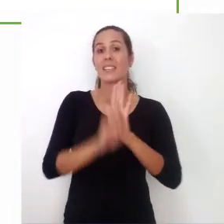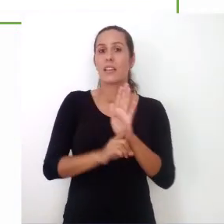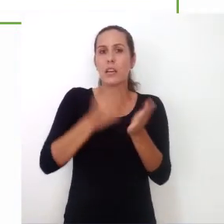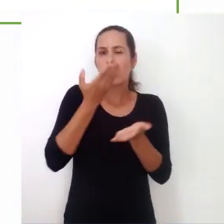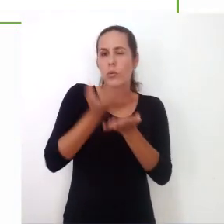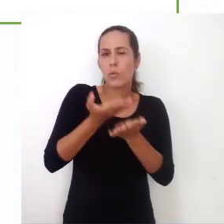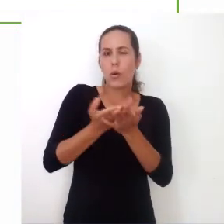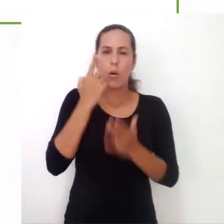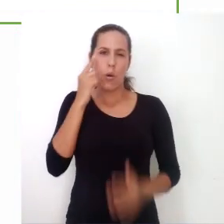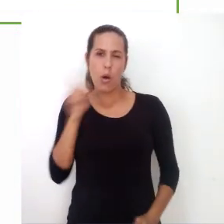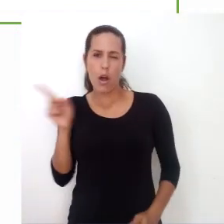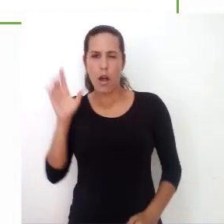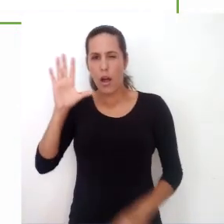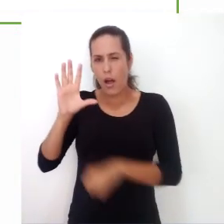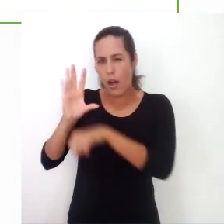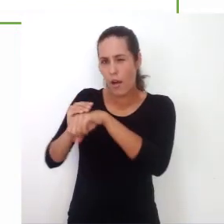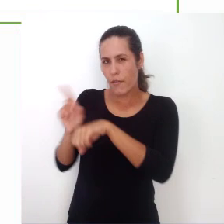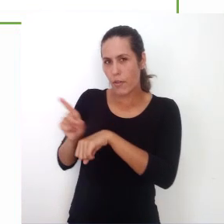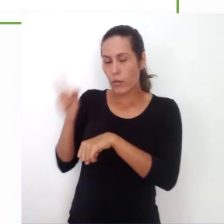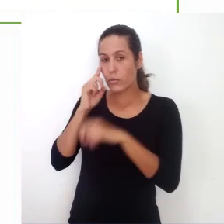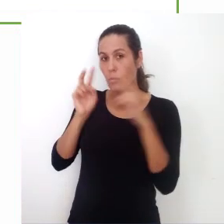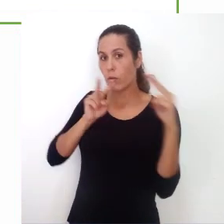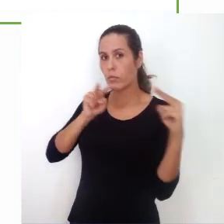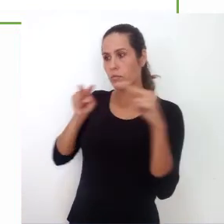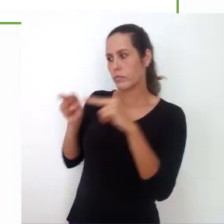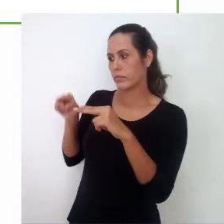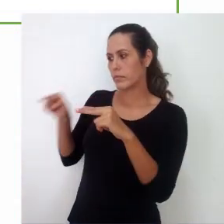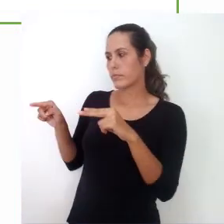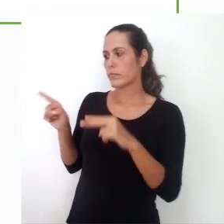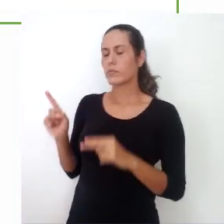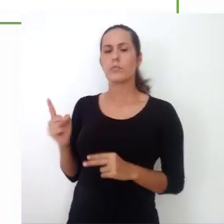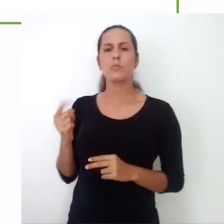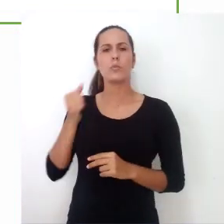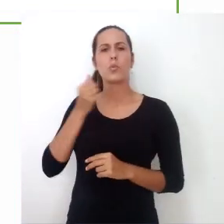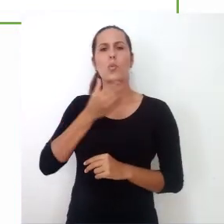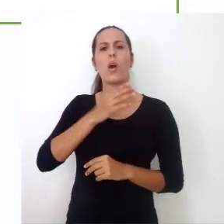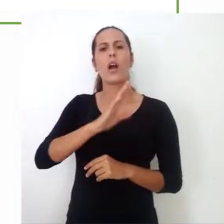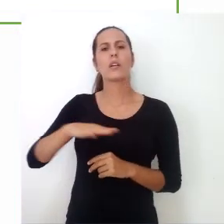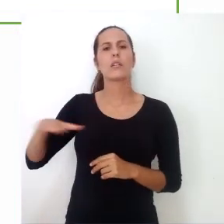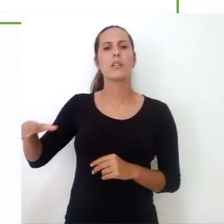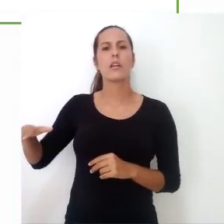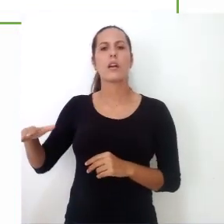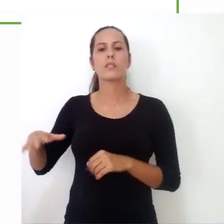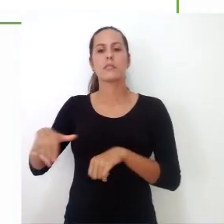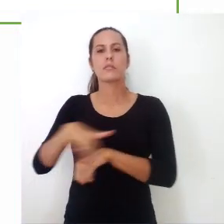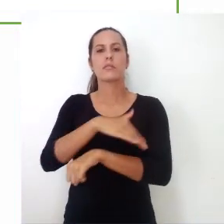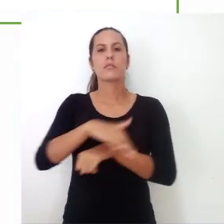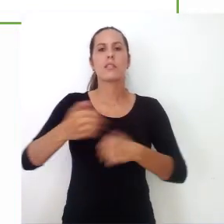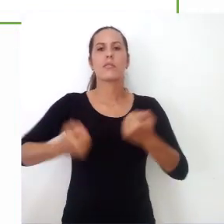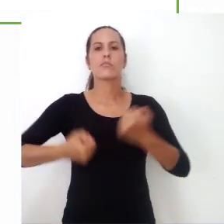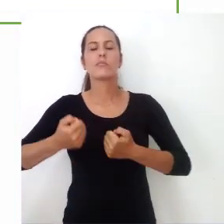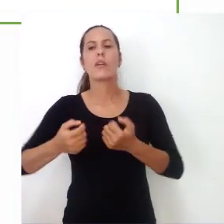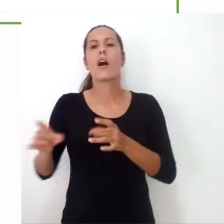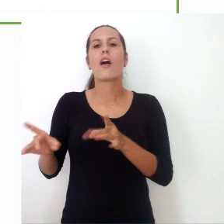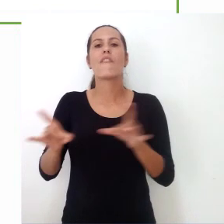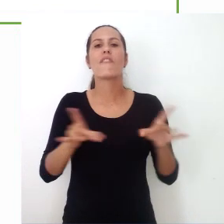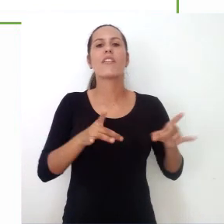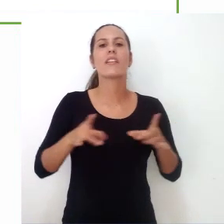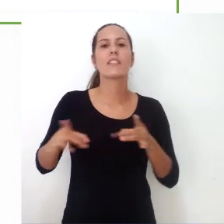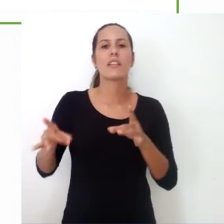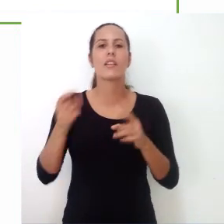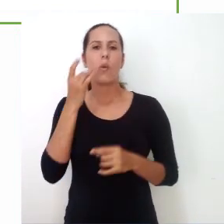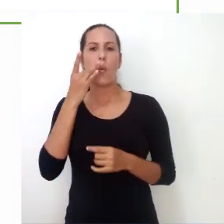bem atenção nesta fotografia, nesta imagem. Nós temos uma criança que está vendendo balas, confeitos, em